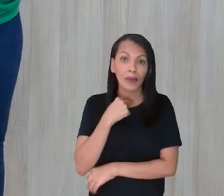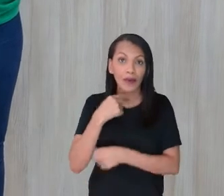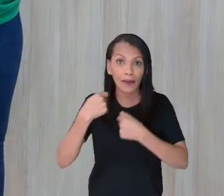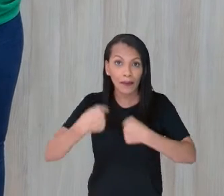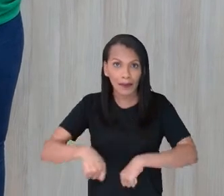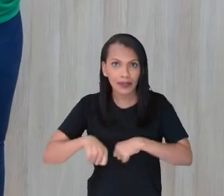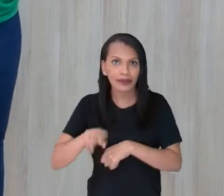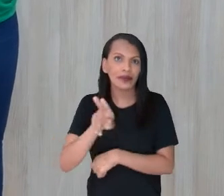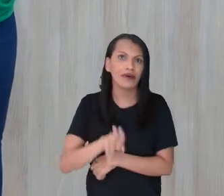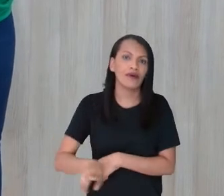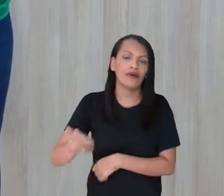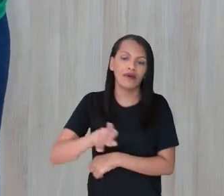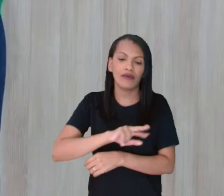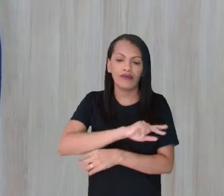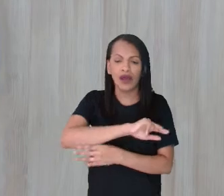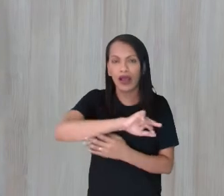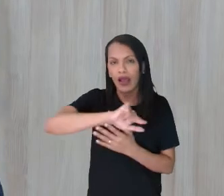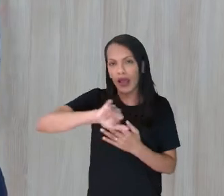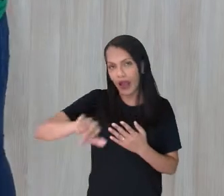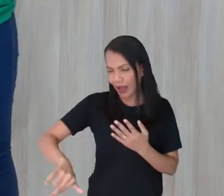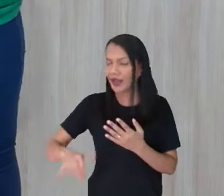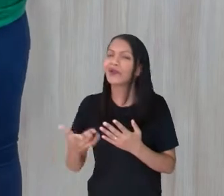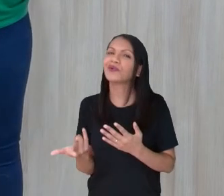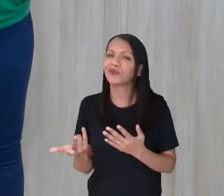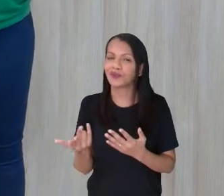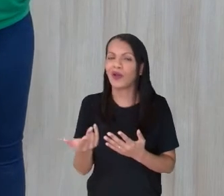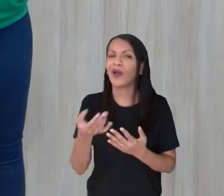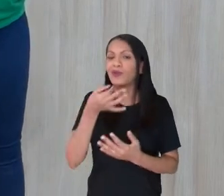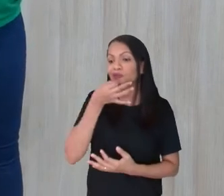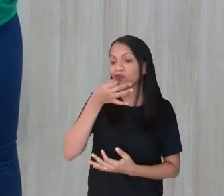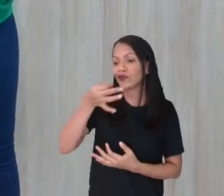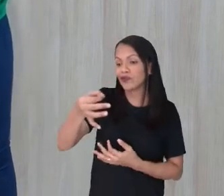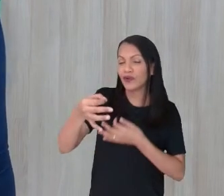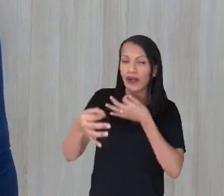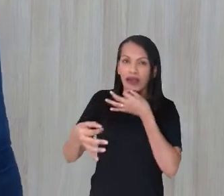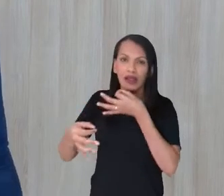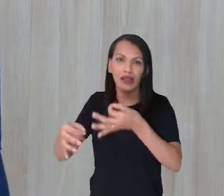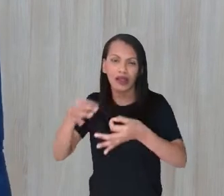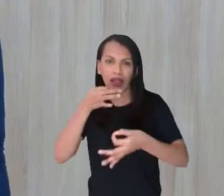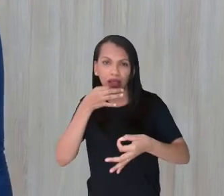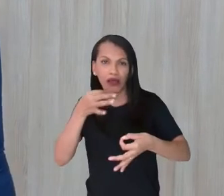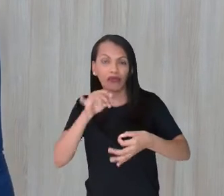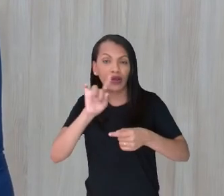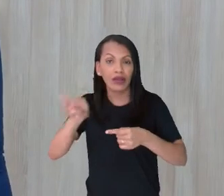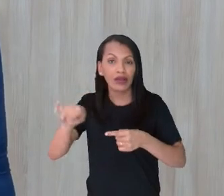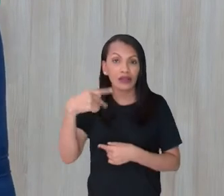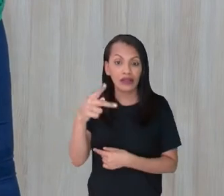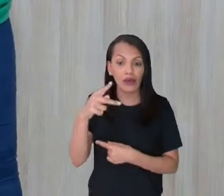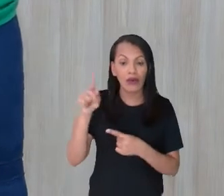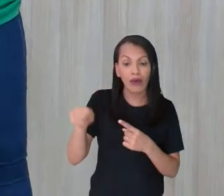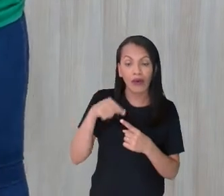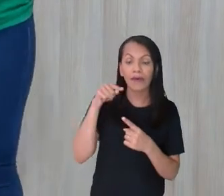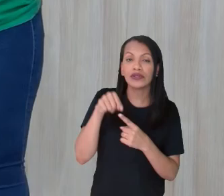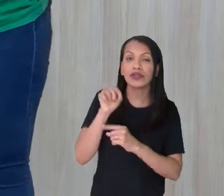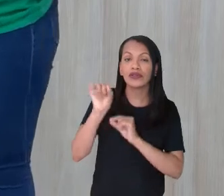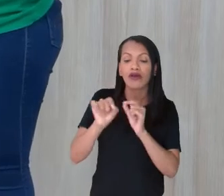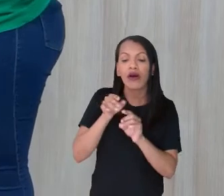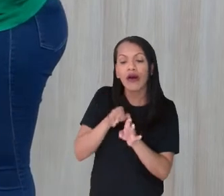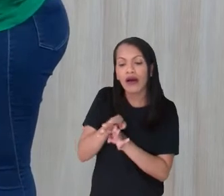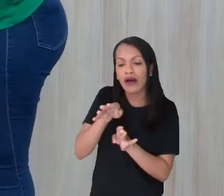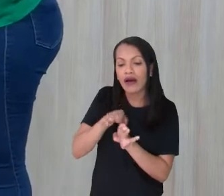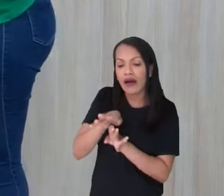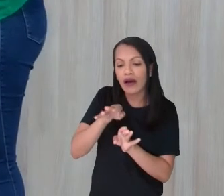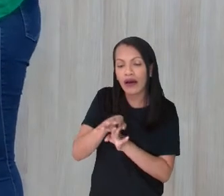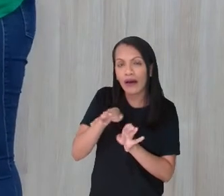precisa usar esses variados argumentos para chegar ao seu objetivo, que é convencer o